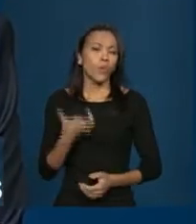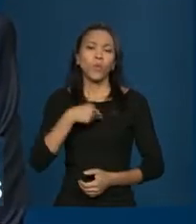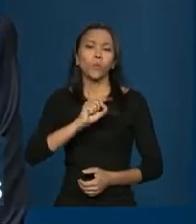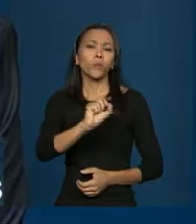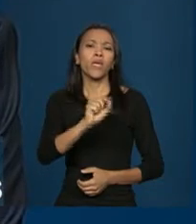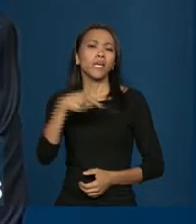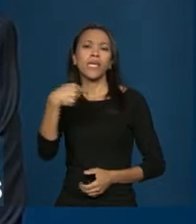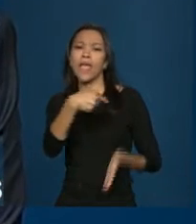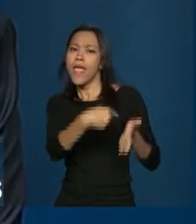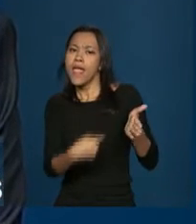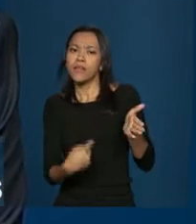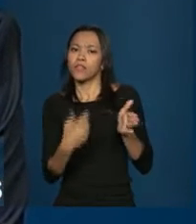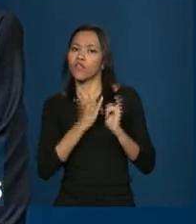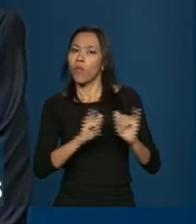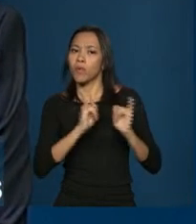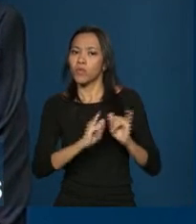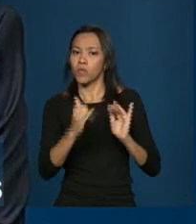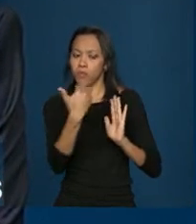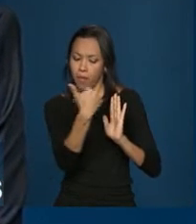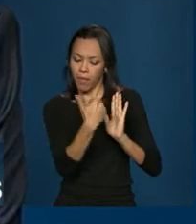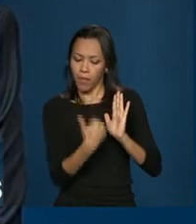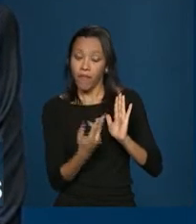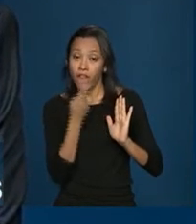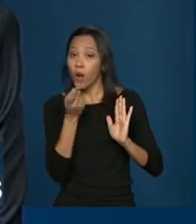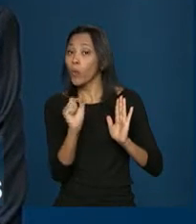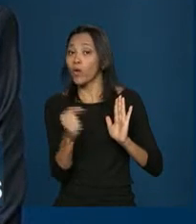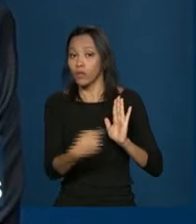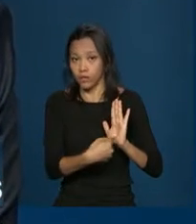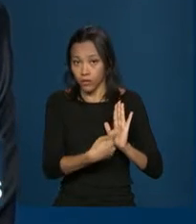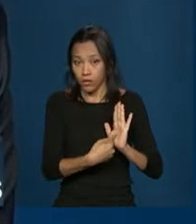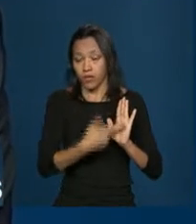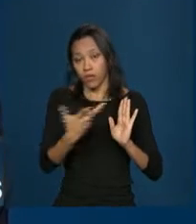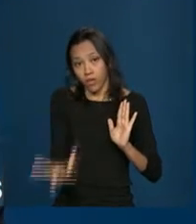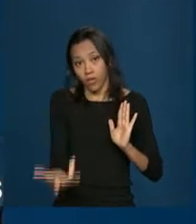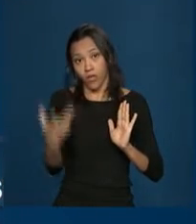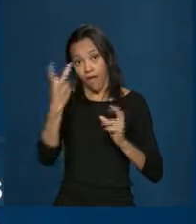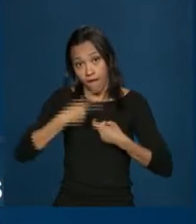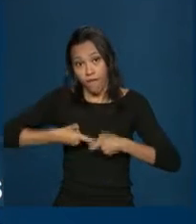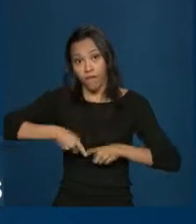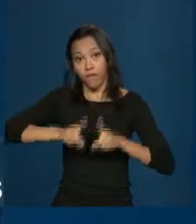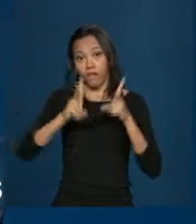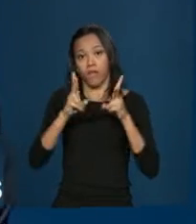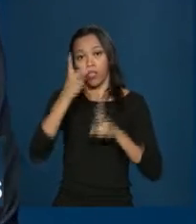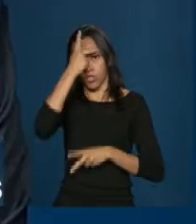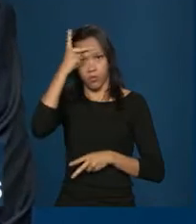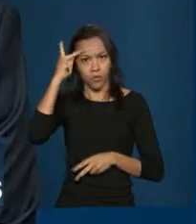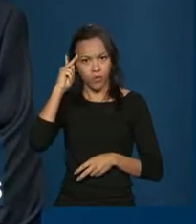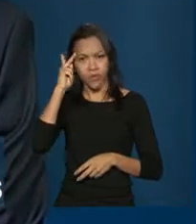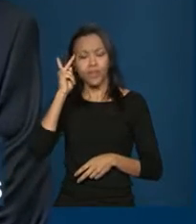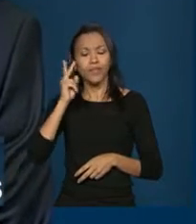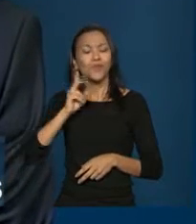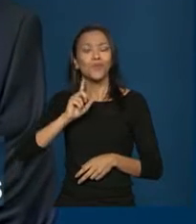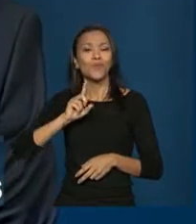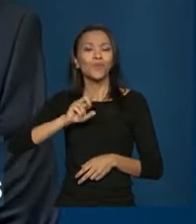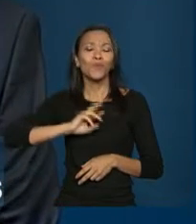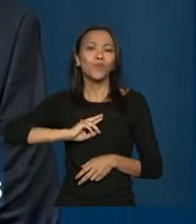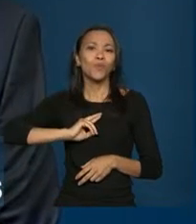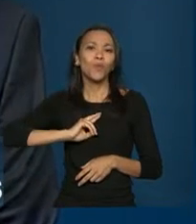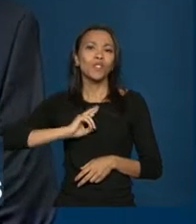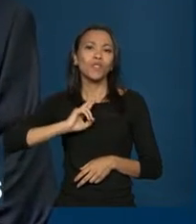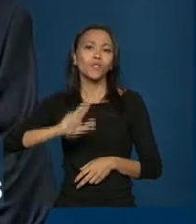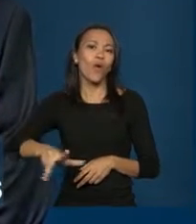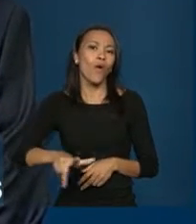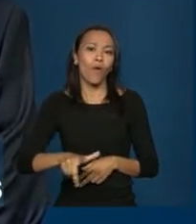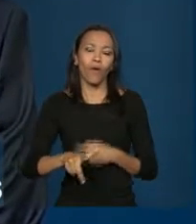o que esses dados indicam é que o tráfico de pessoas não se limita